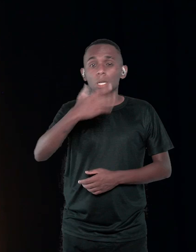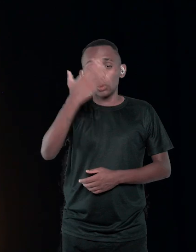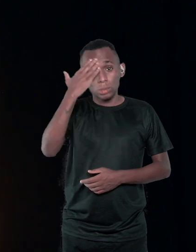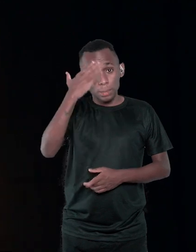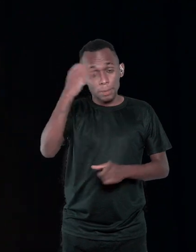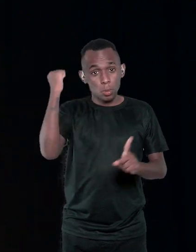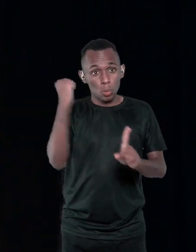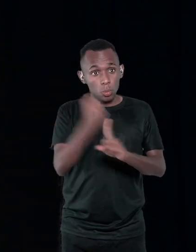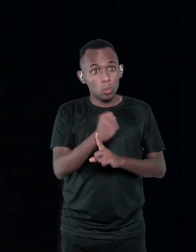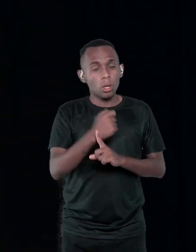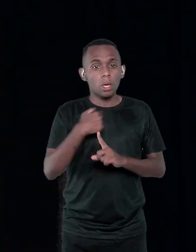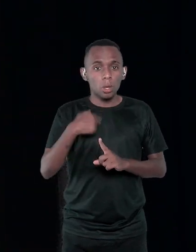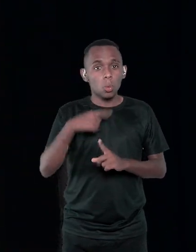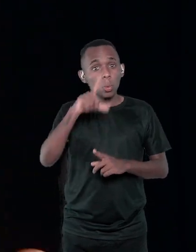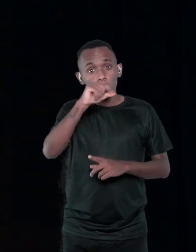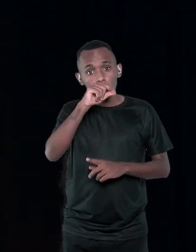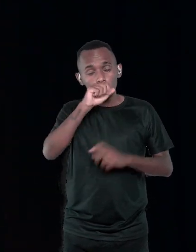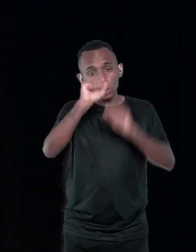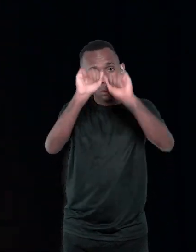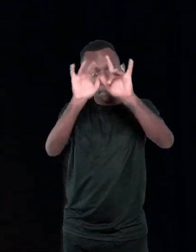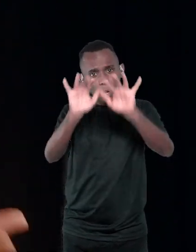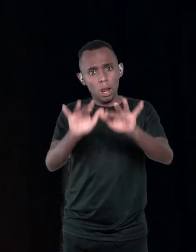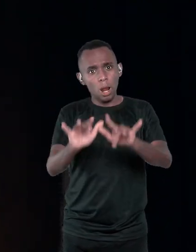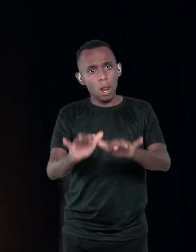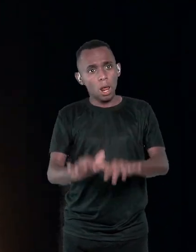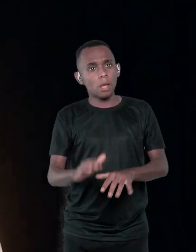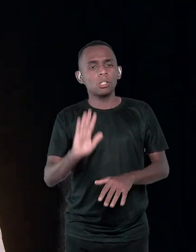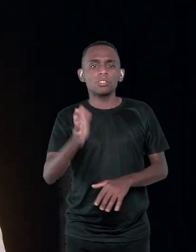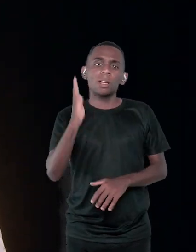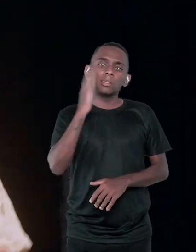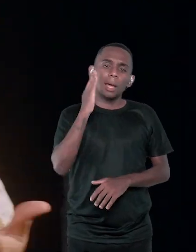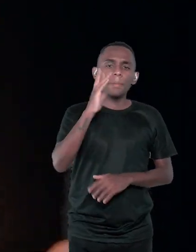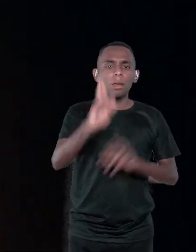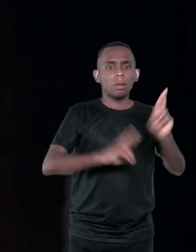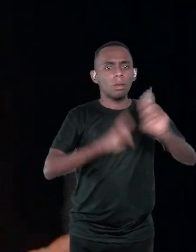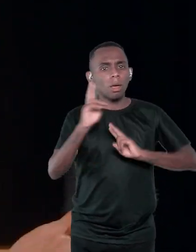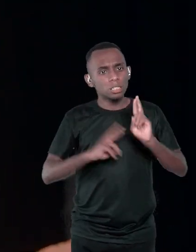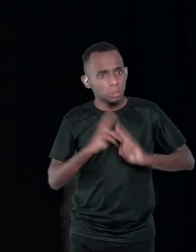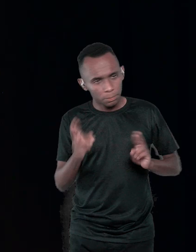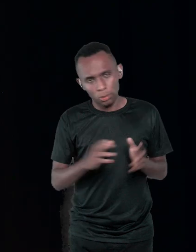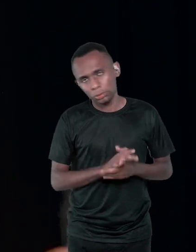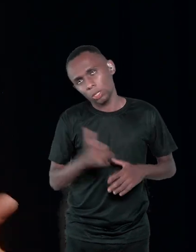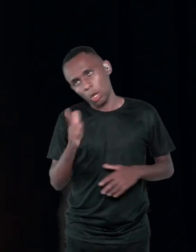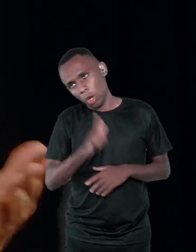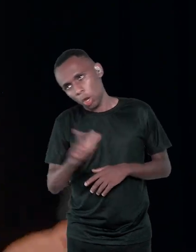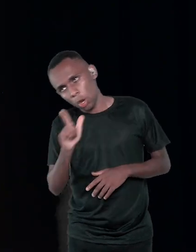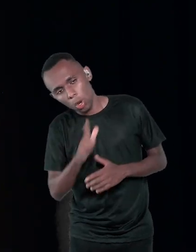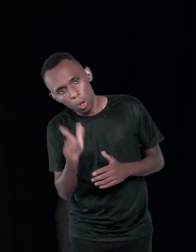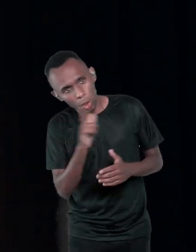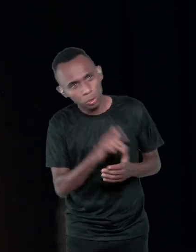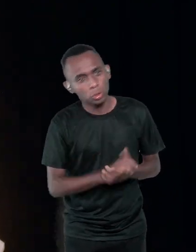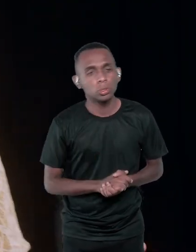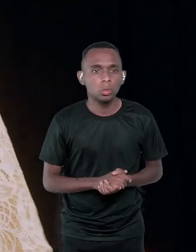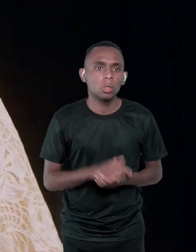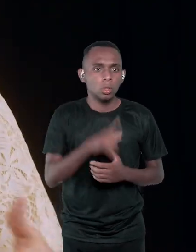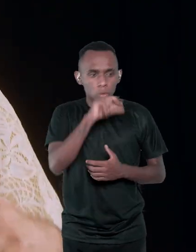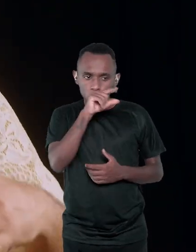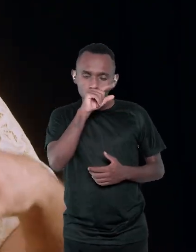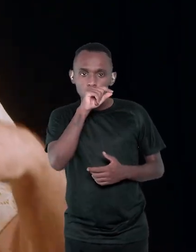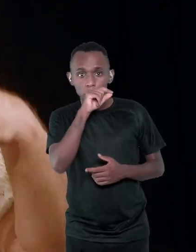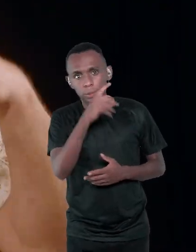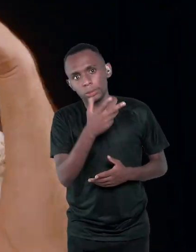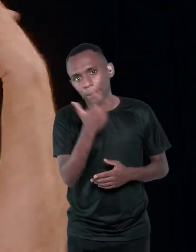assassinato dela, soltei um tweet. Soltei, e eu já sabia o que vinha. E, obviamente, vocês podem imaginar, tweet, ferramenta do